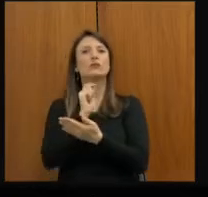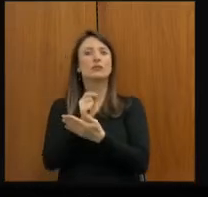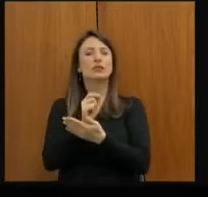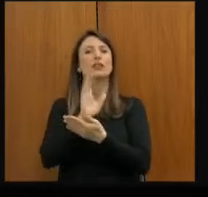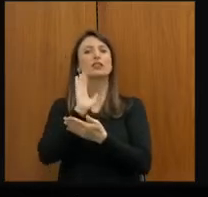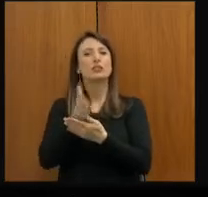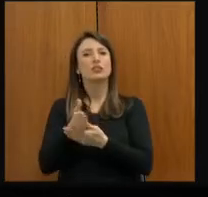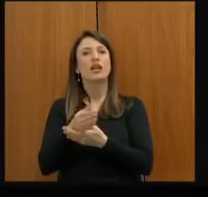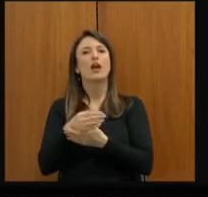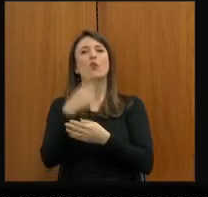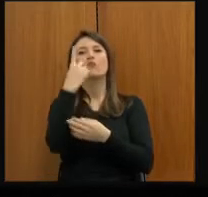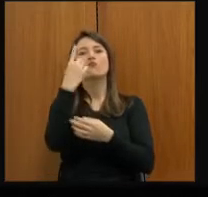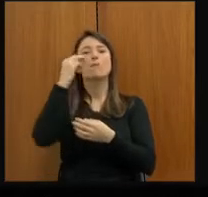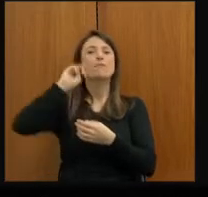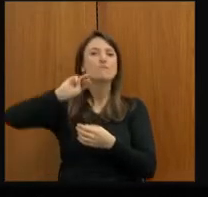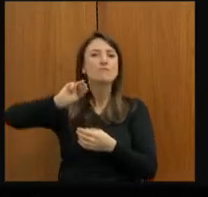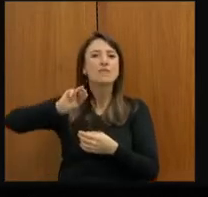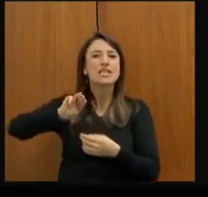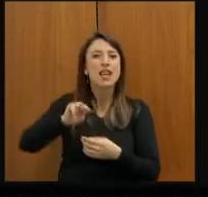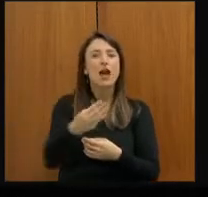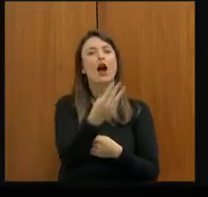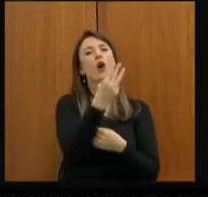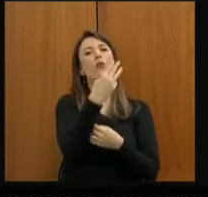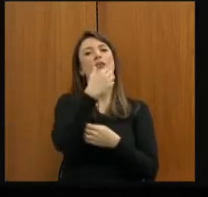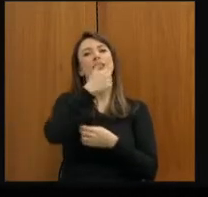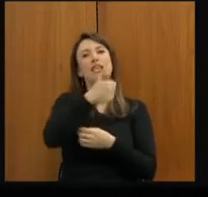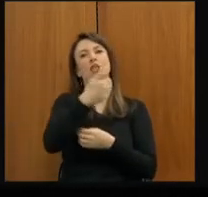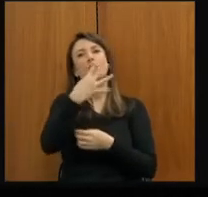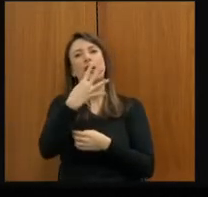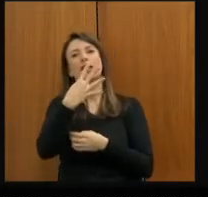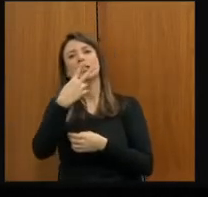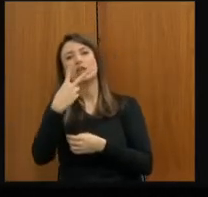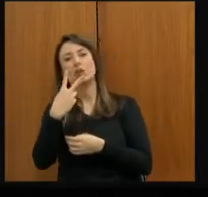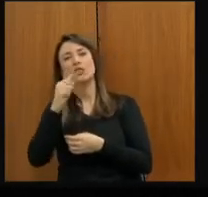total de um milhão 142